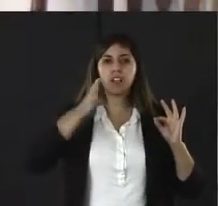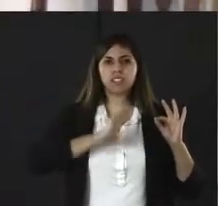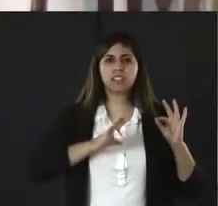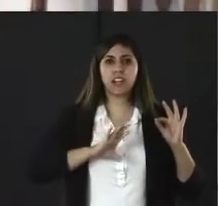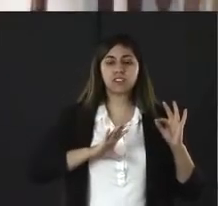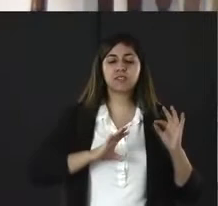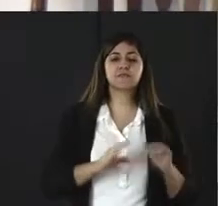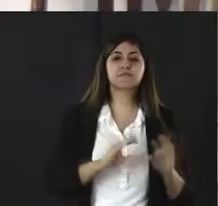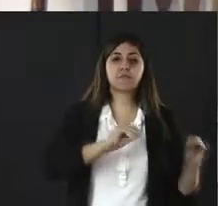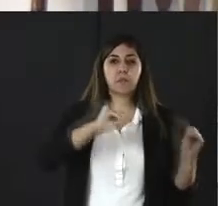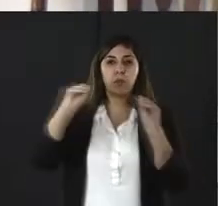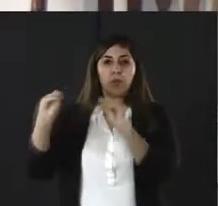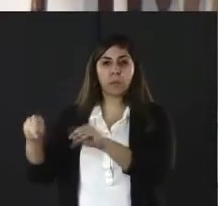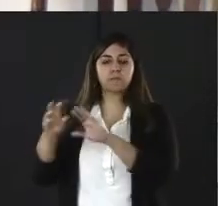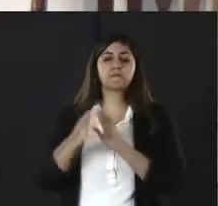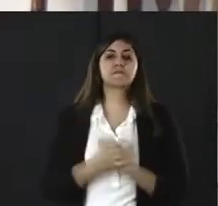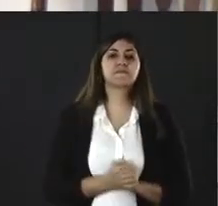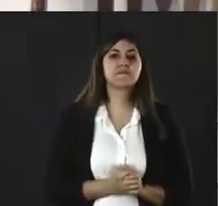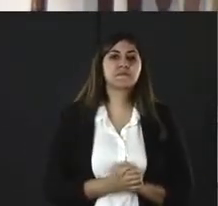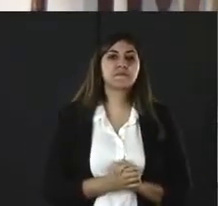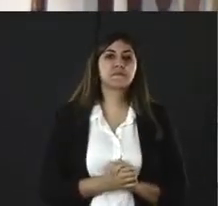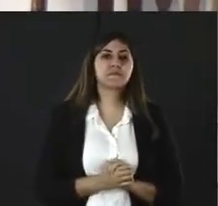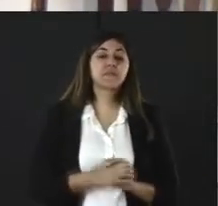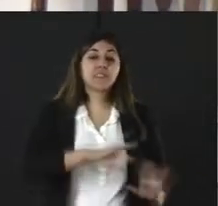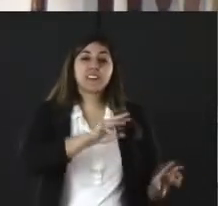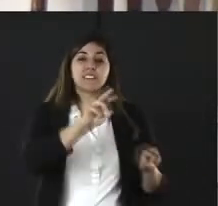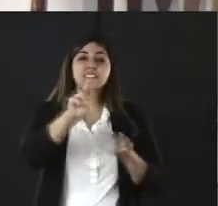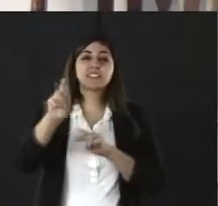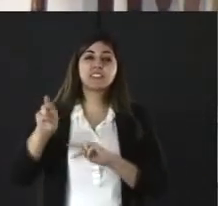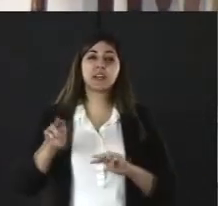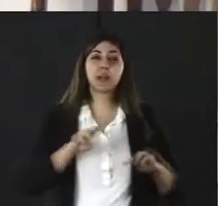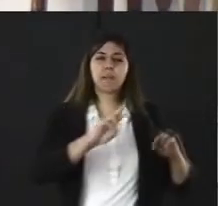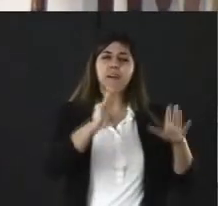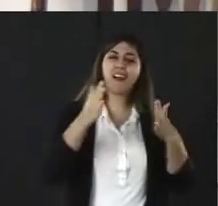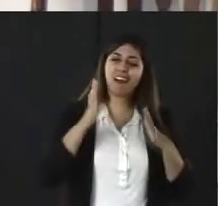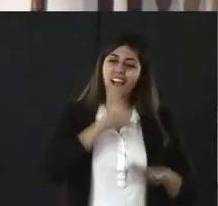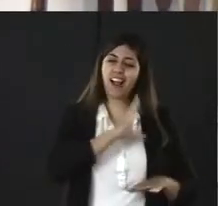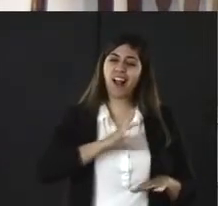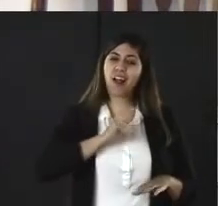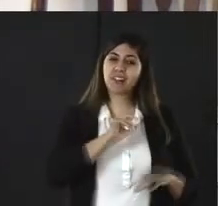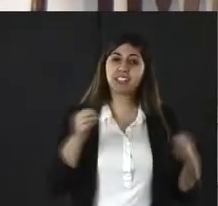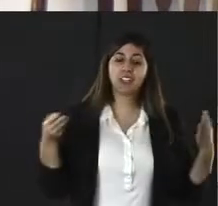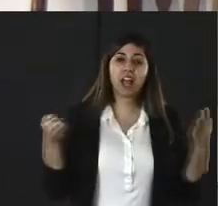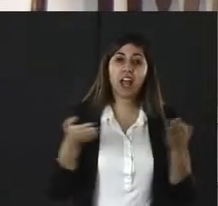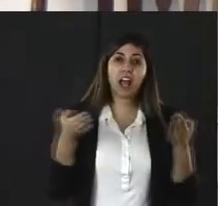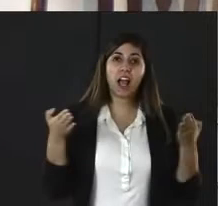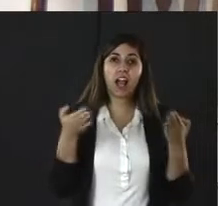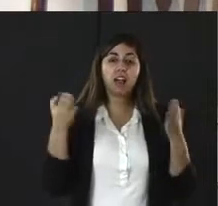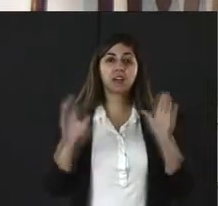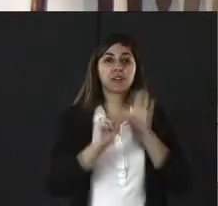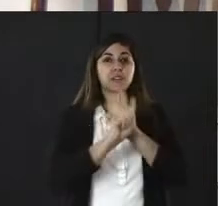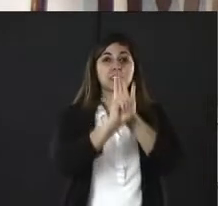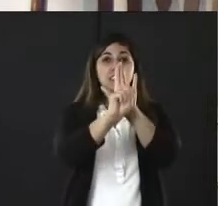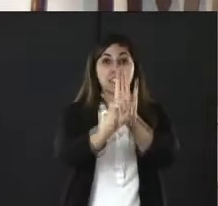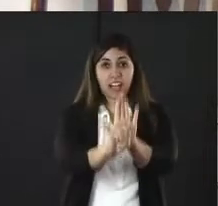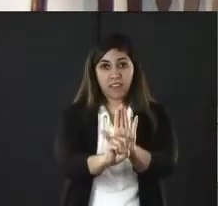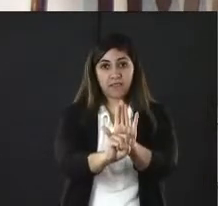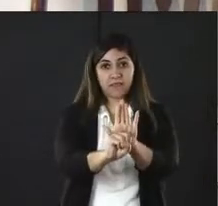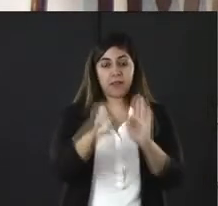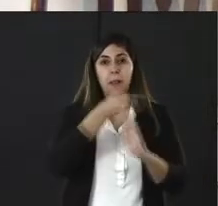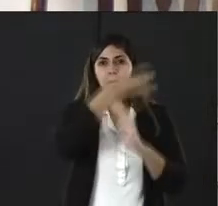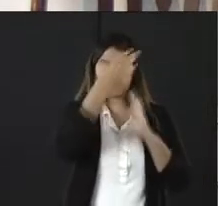olá meus queridos irmãos e irmãs nós começaremos uma série agora sobre sinais